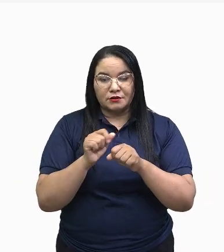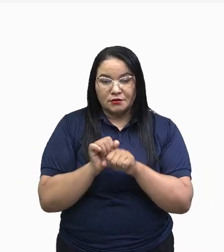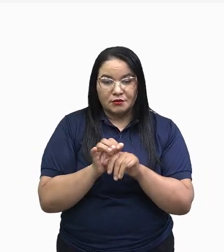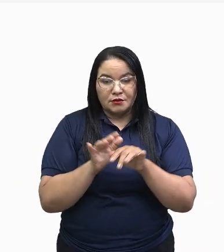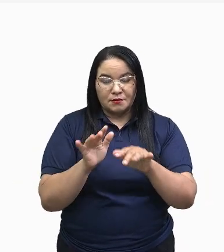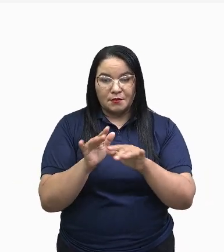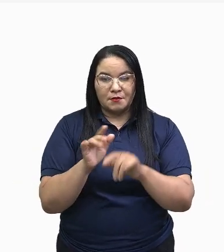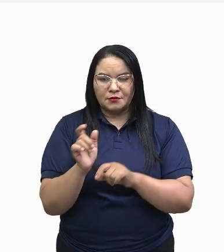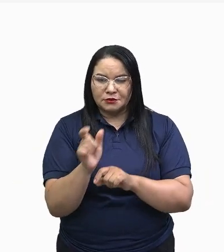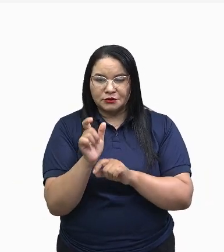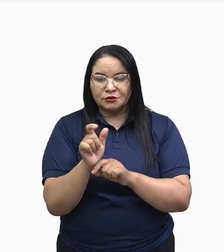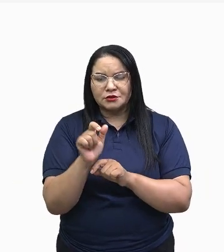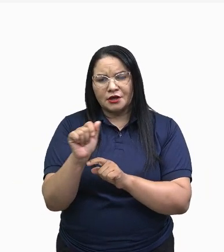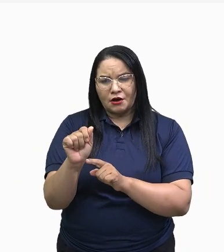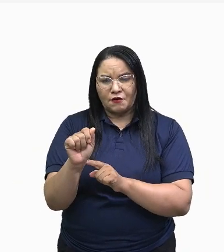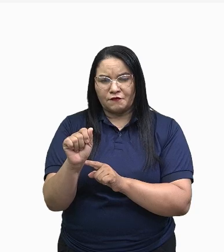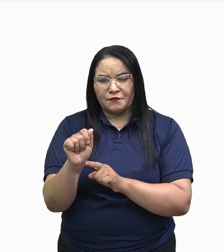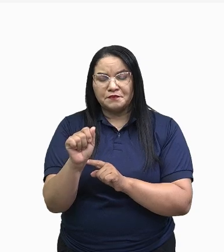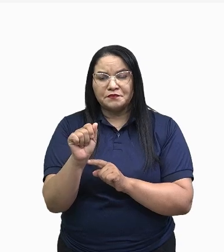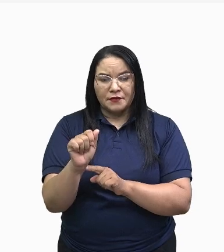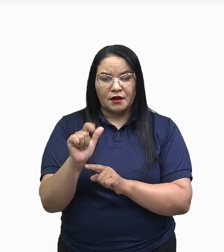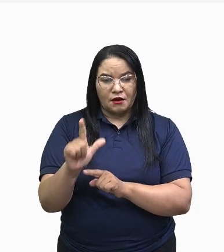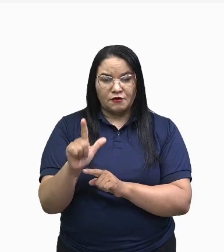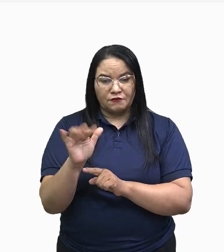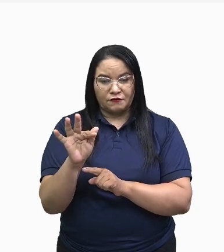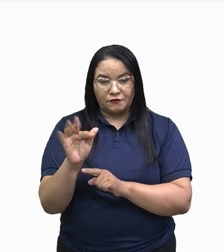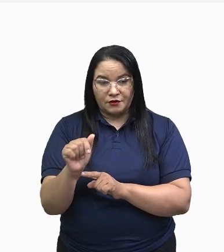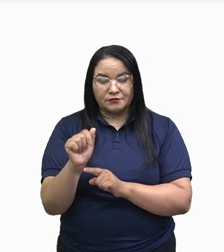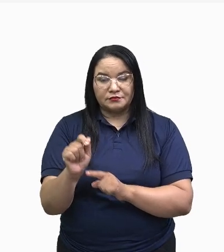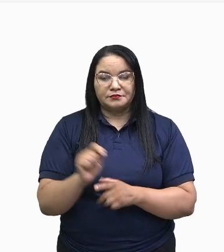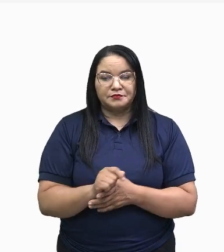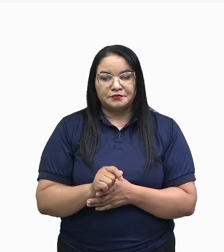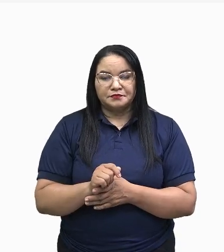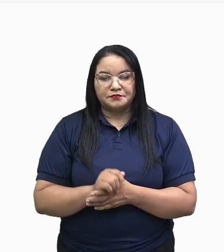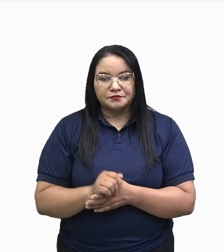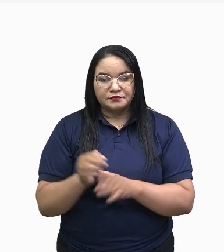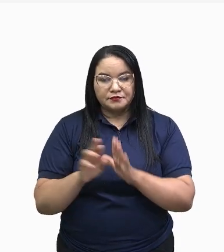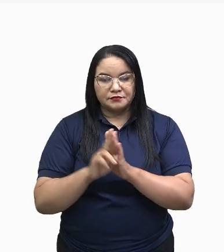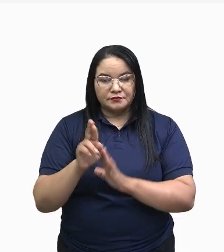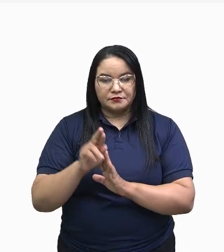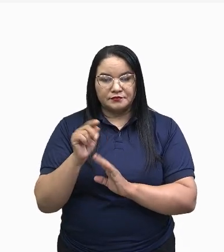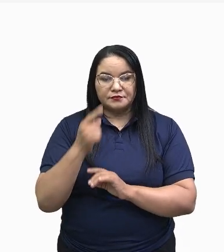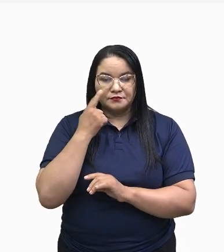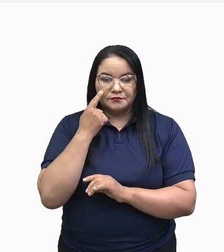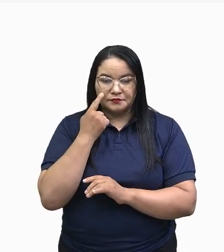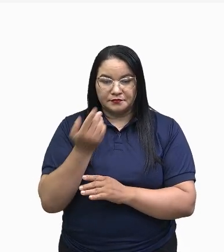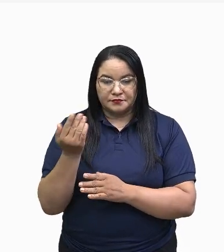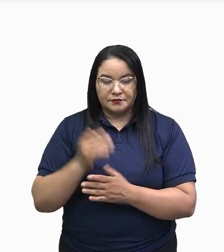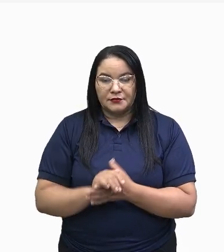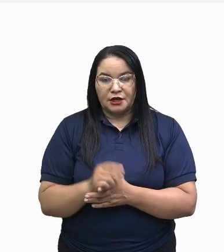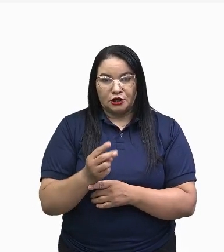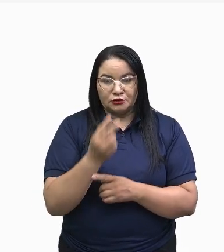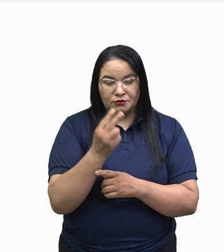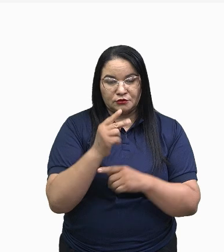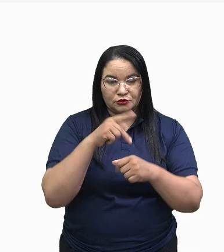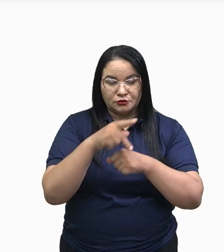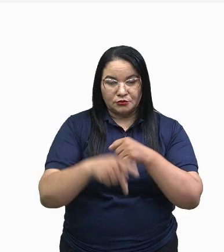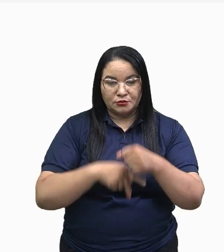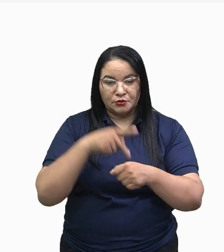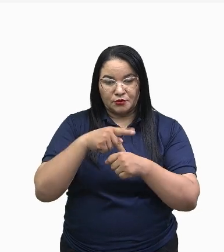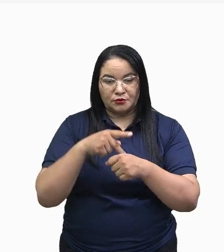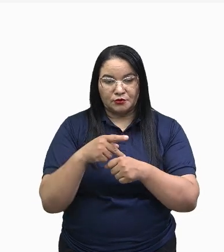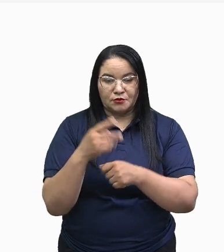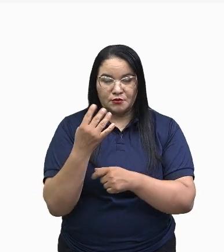é chamada de alfa, que a gente está representando ali pelo hélio, tá? Que são 2 prótons e 4 de número